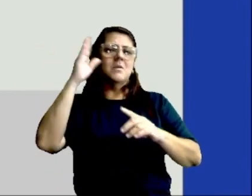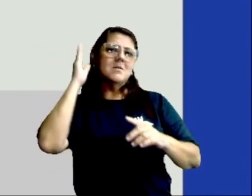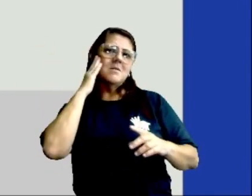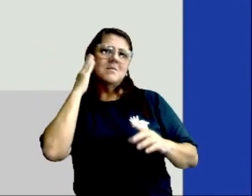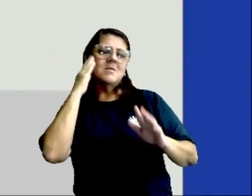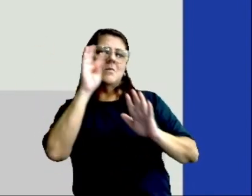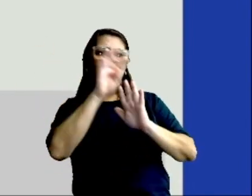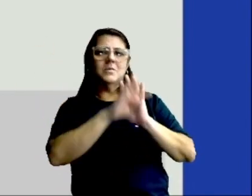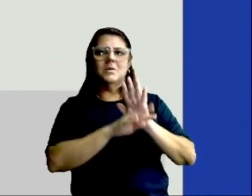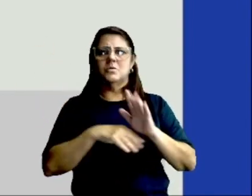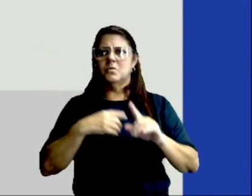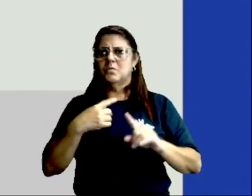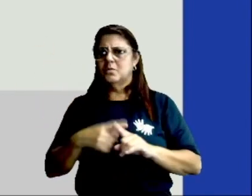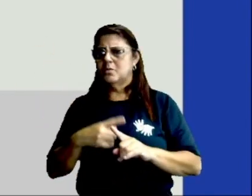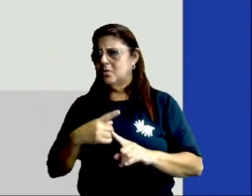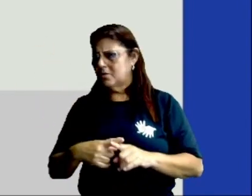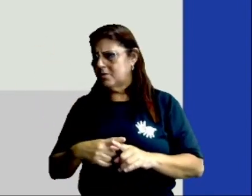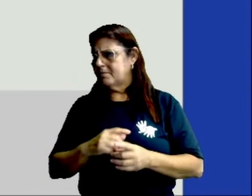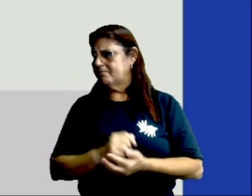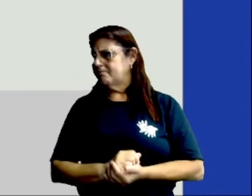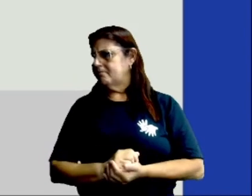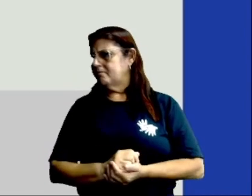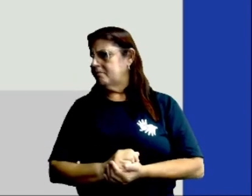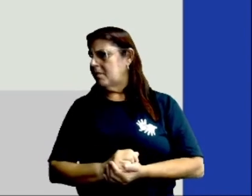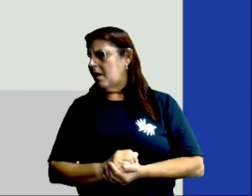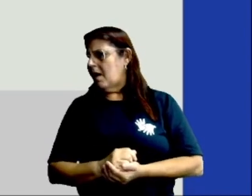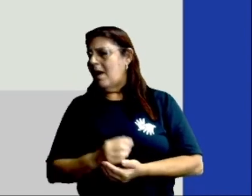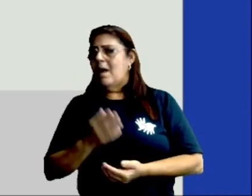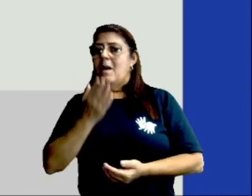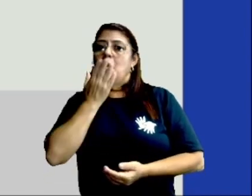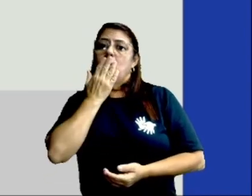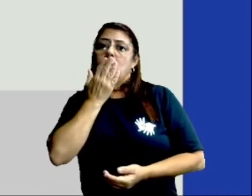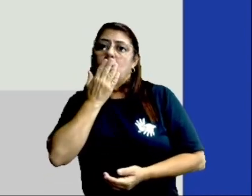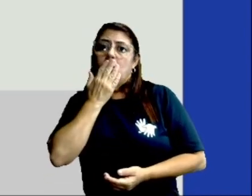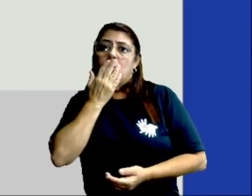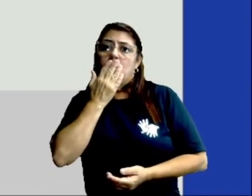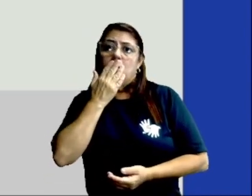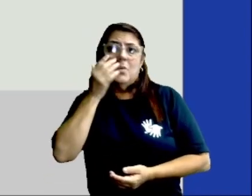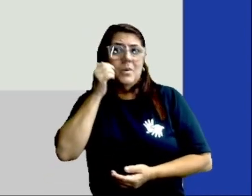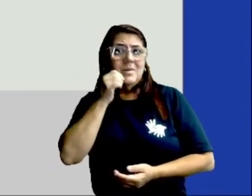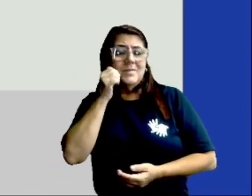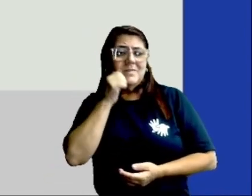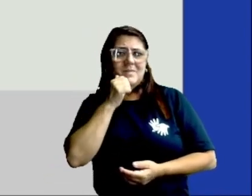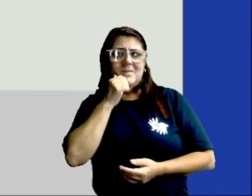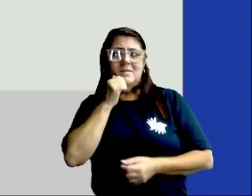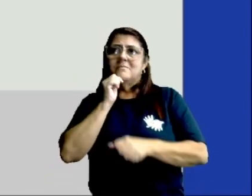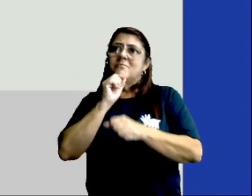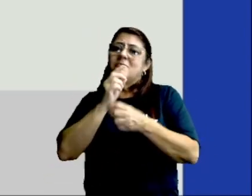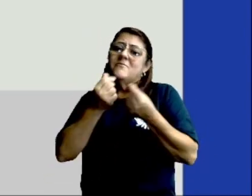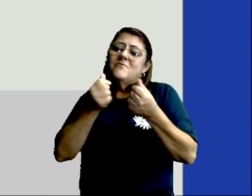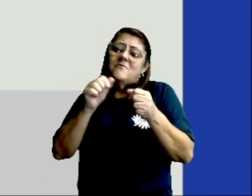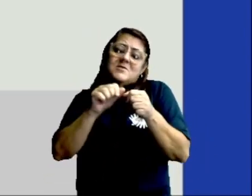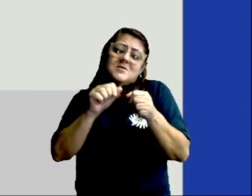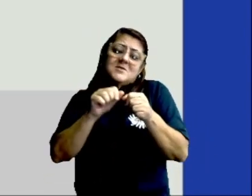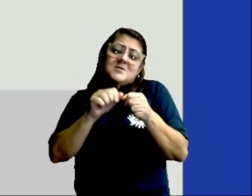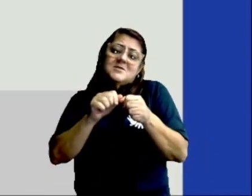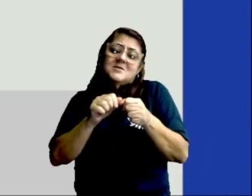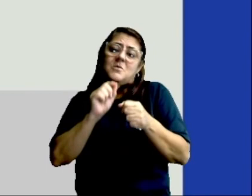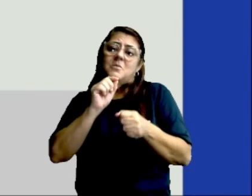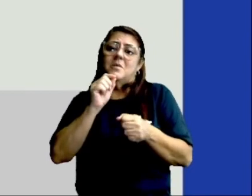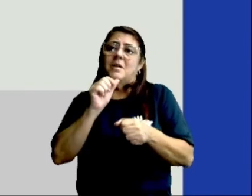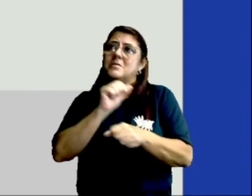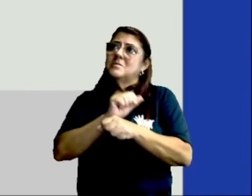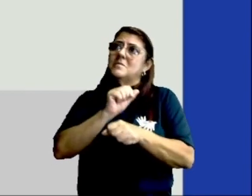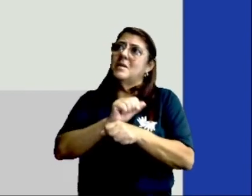que Potira e Itajibá se separaram? O que a Índia fazia enquanto esperava a volta do guerreiro? No